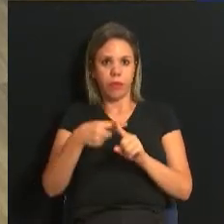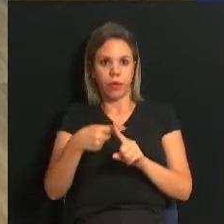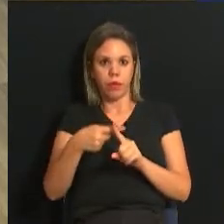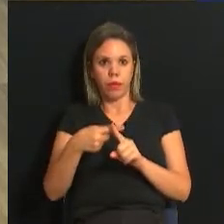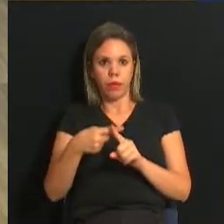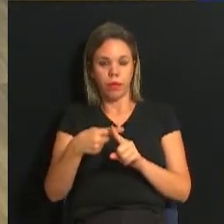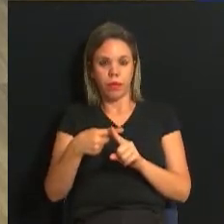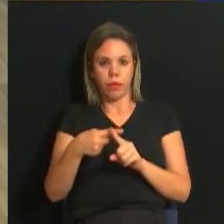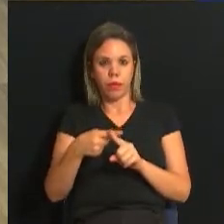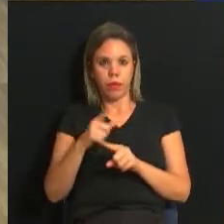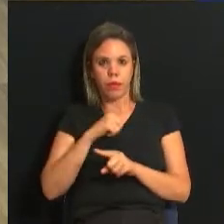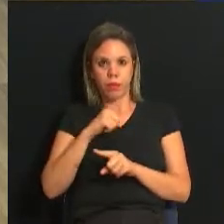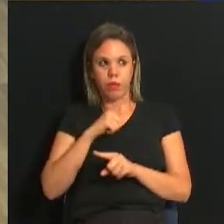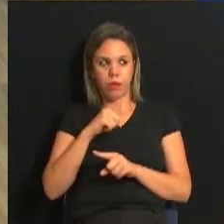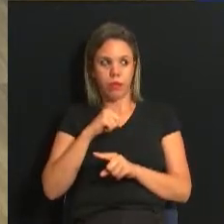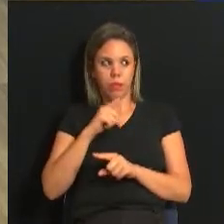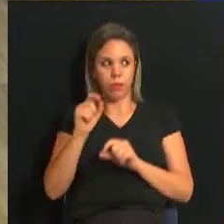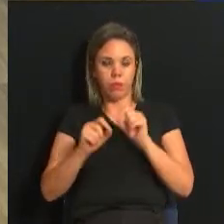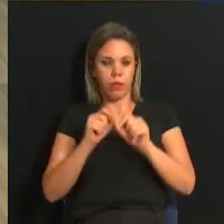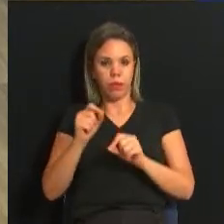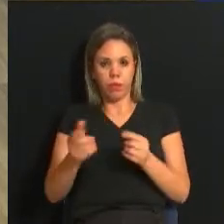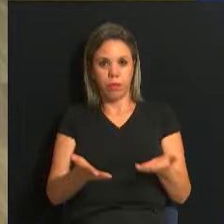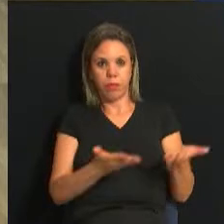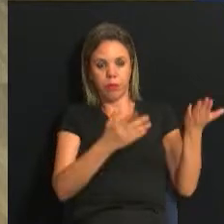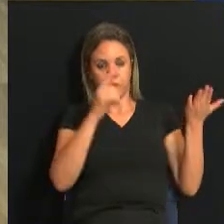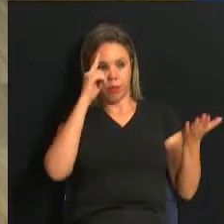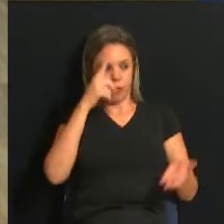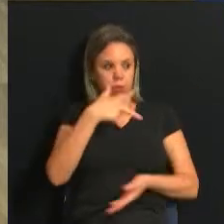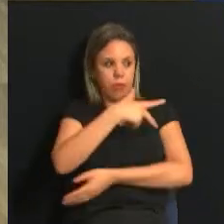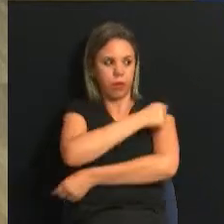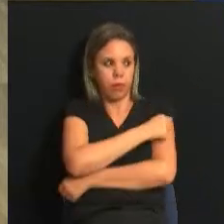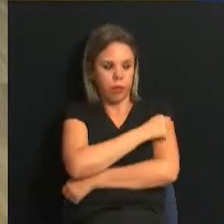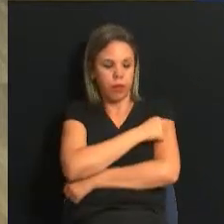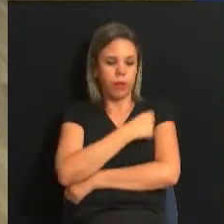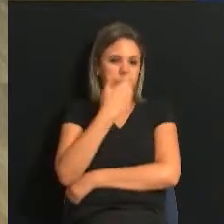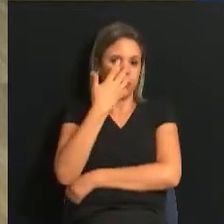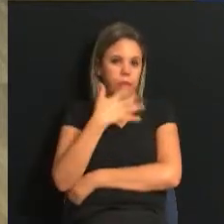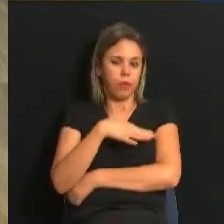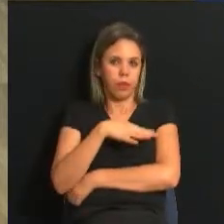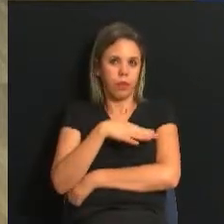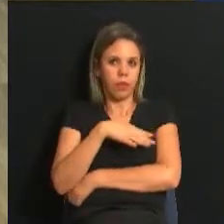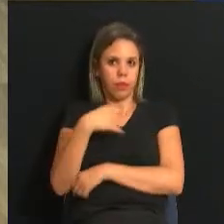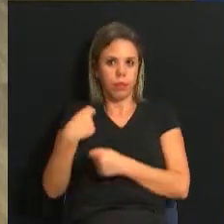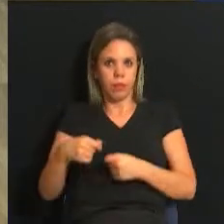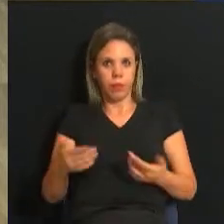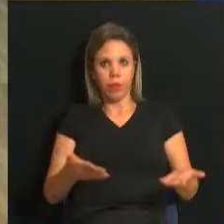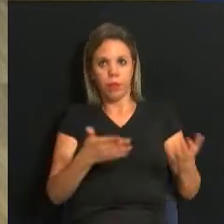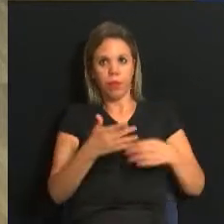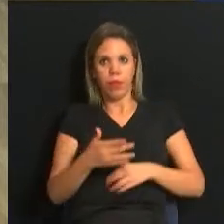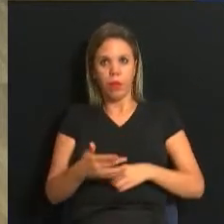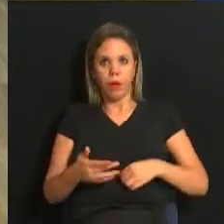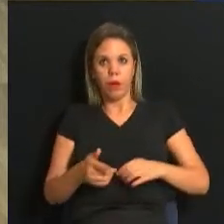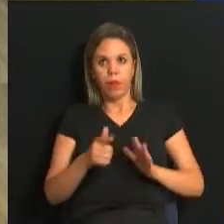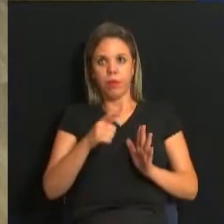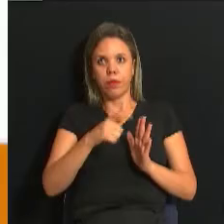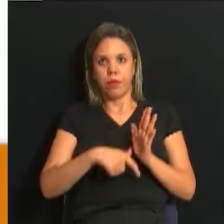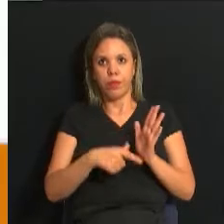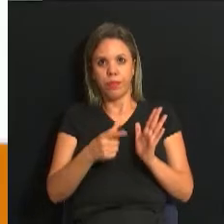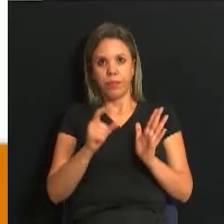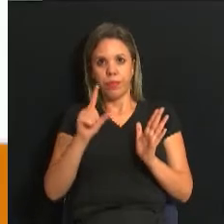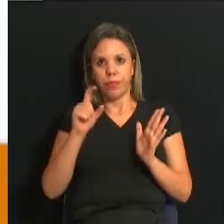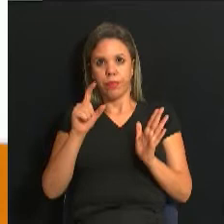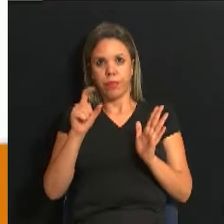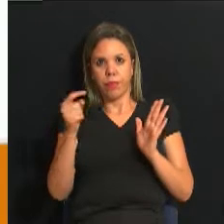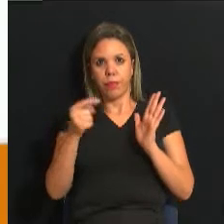A gente tem, inclusive, o que levar no dia da vacinação. As crianças devem apresentar um documento com foto. Se ela